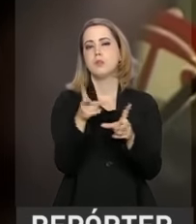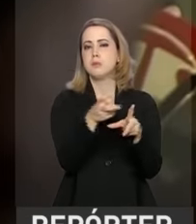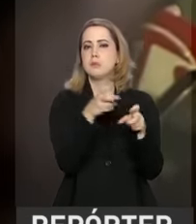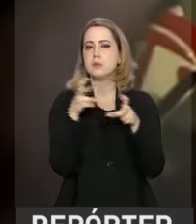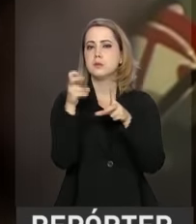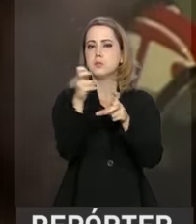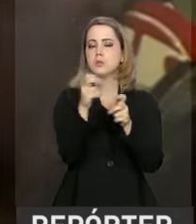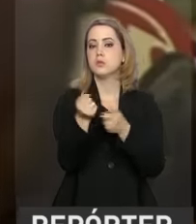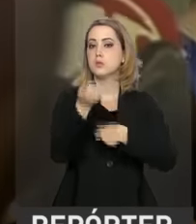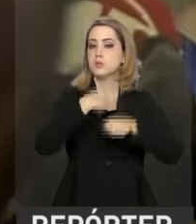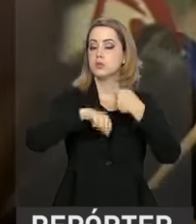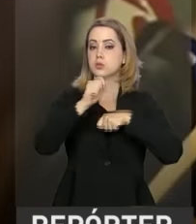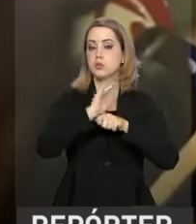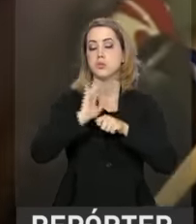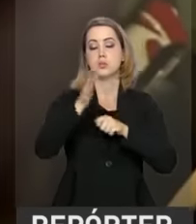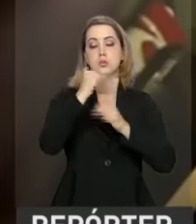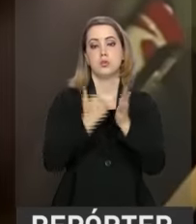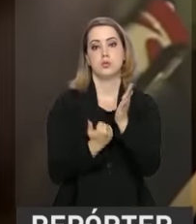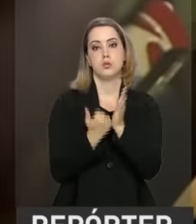está melhorando